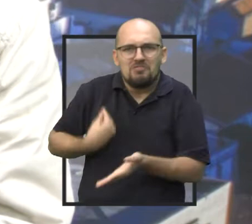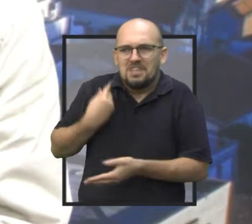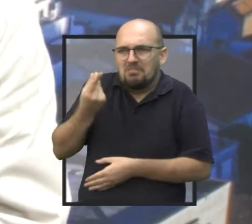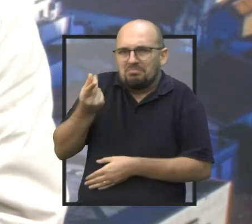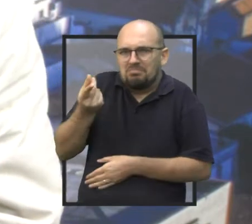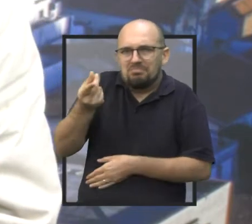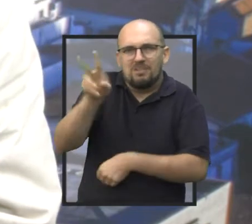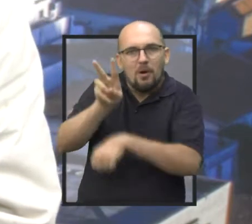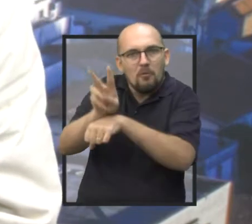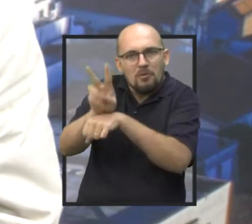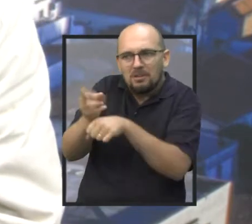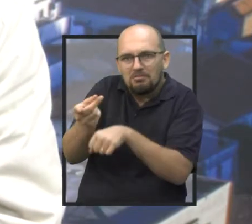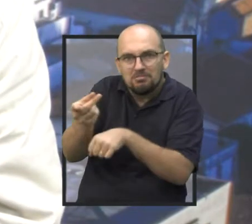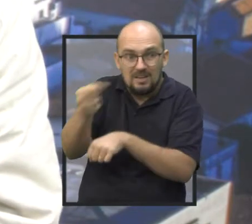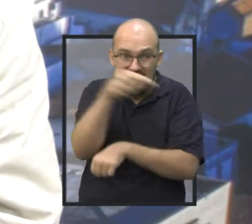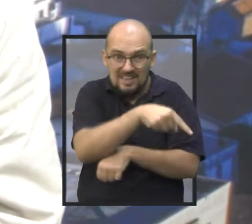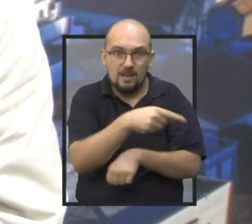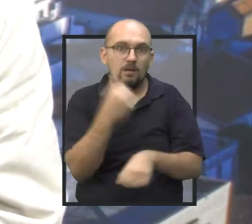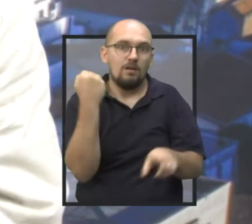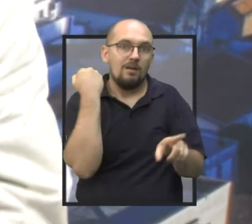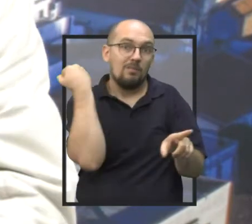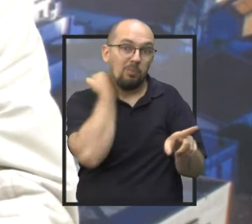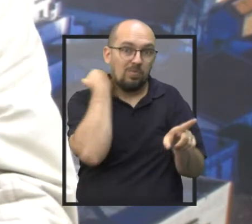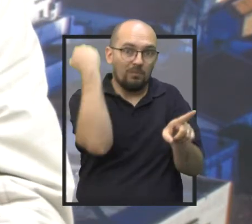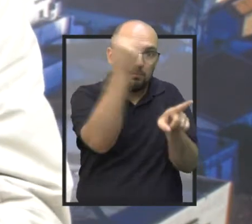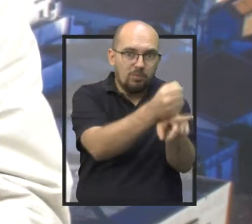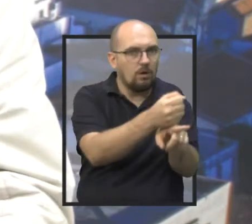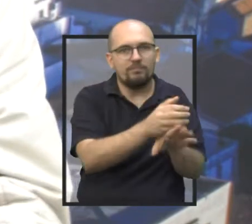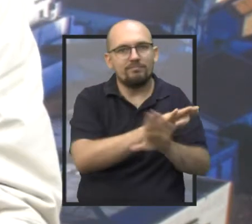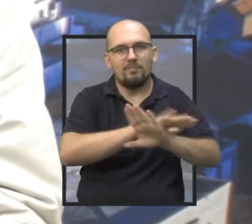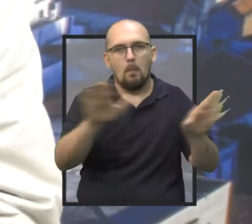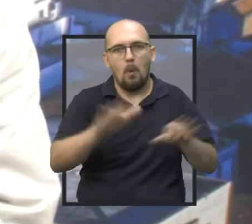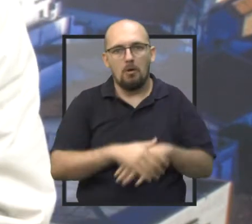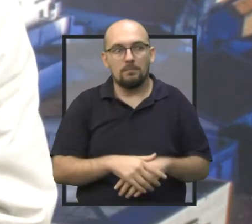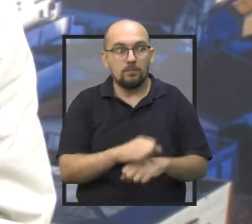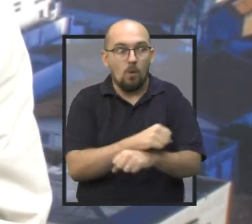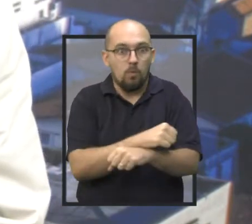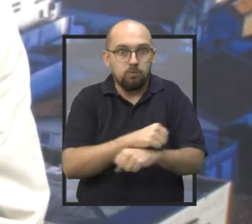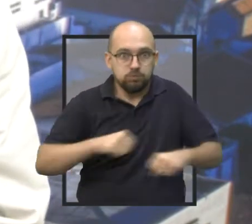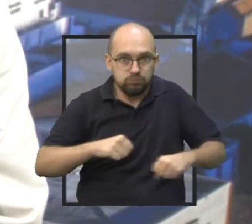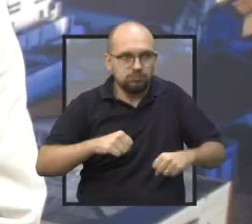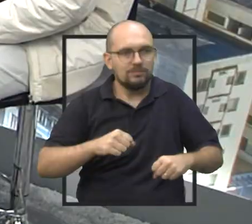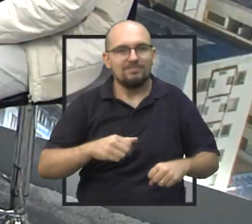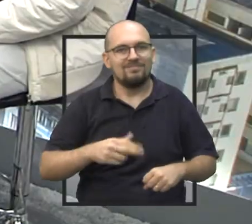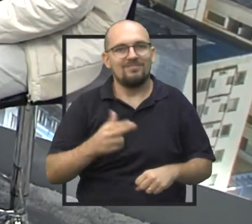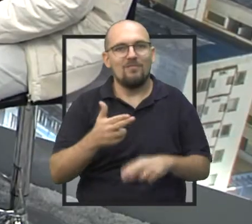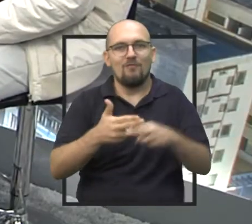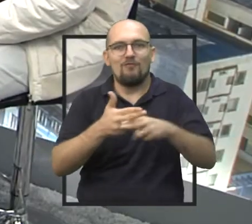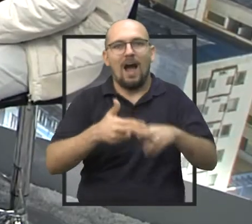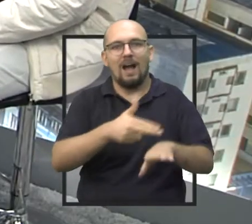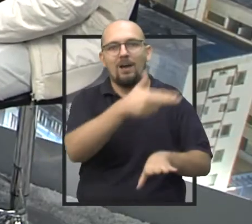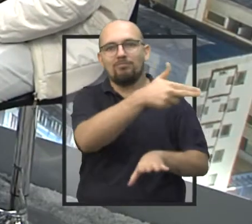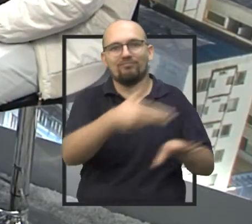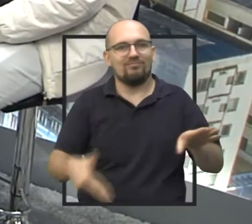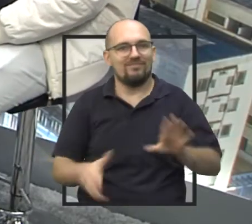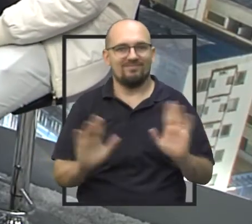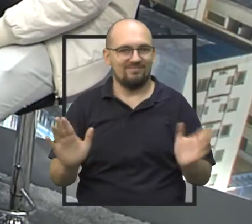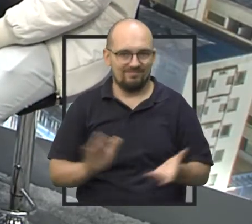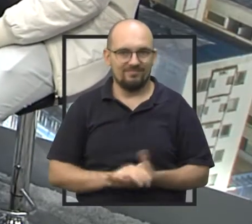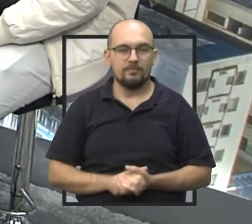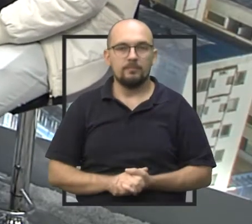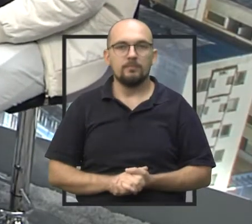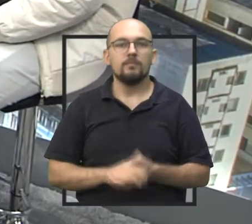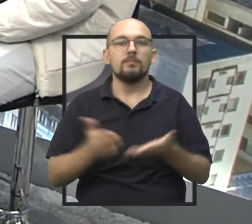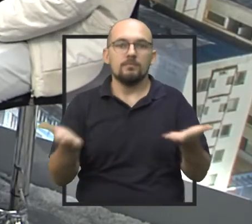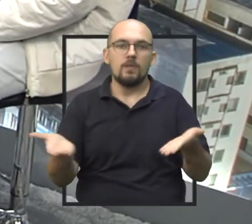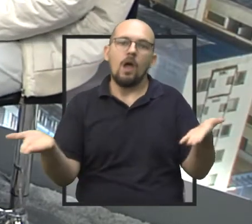bem mais cuidado. O boi de corte, a vida é curta. Ele ganhou tamanho e peso, vai para a faca. Bom, vamos mudar um pouquinho de assunto agora,